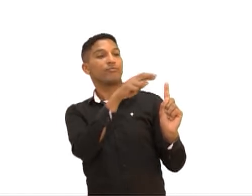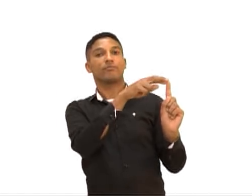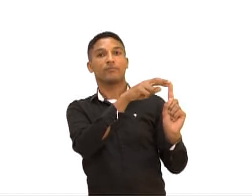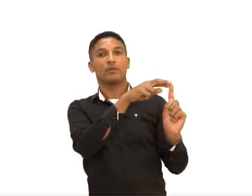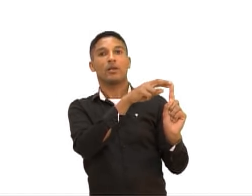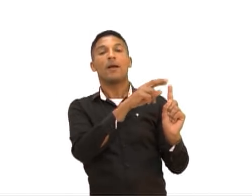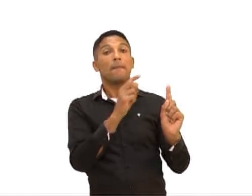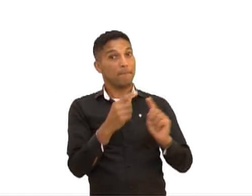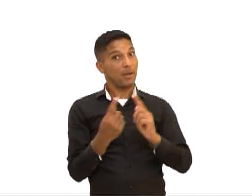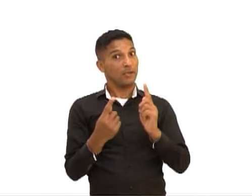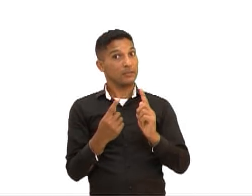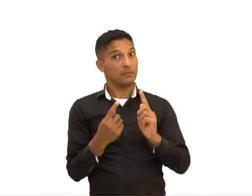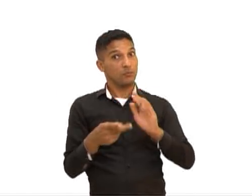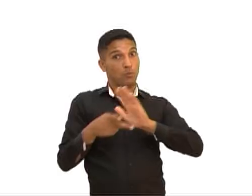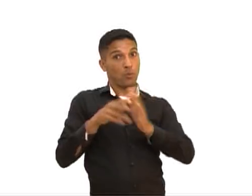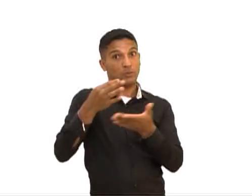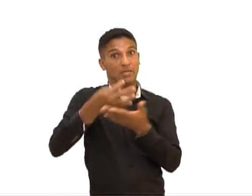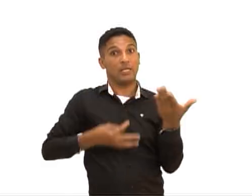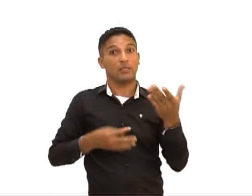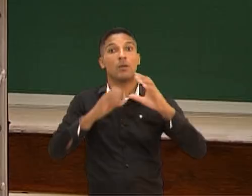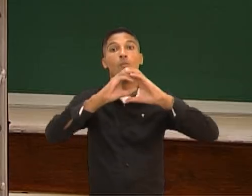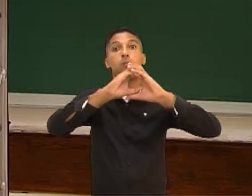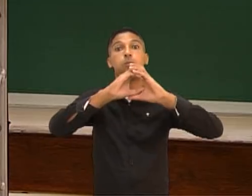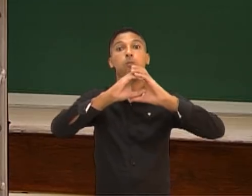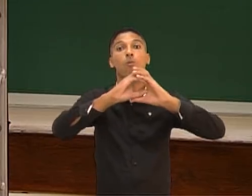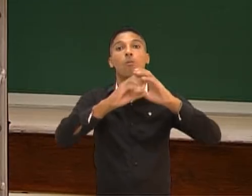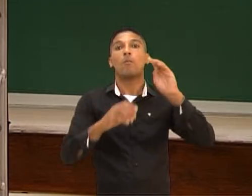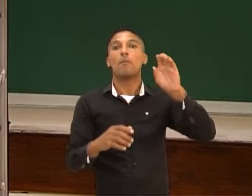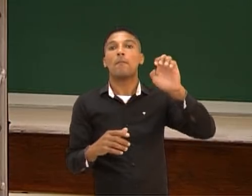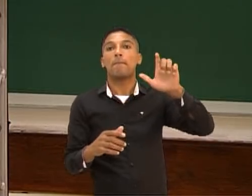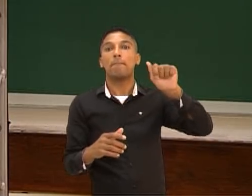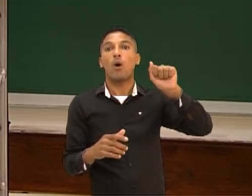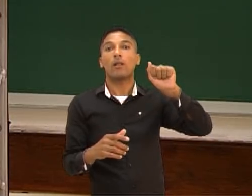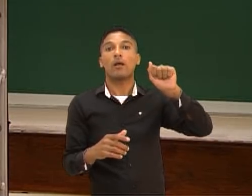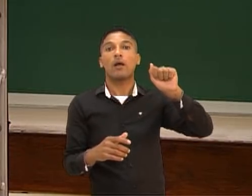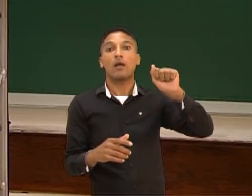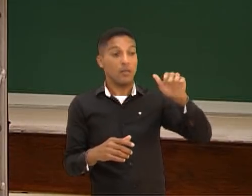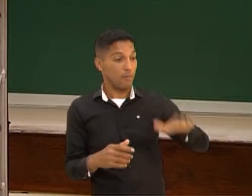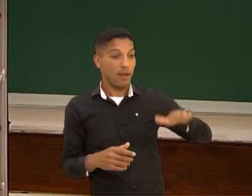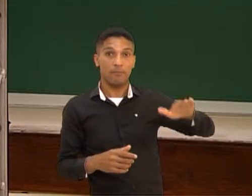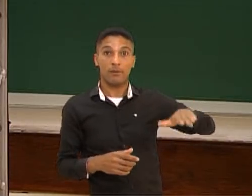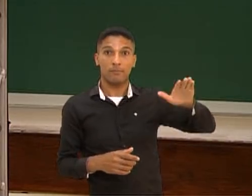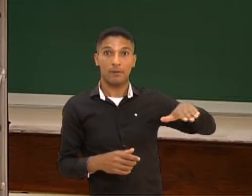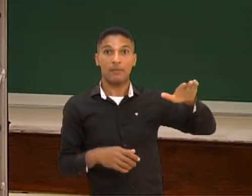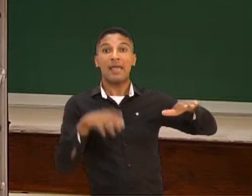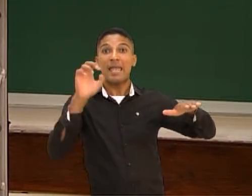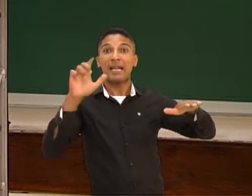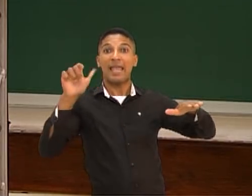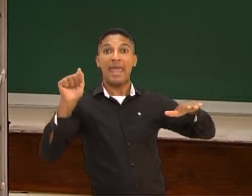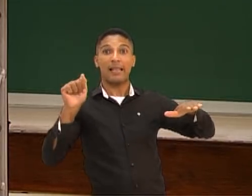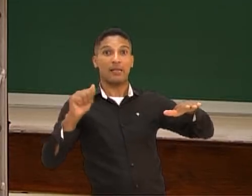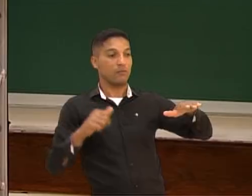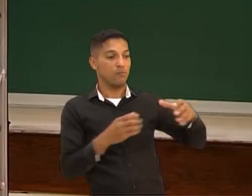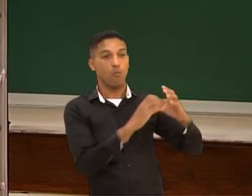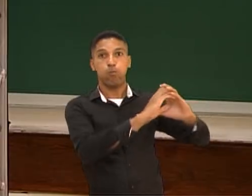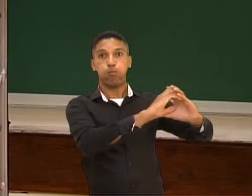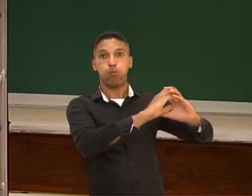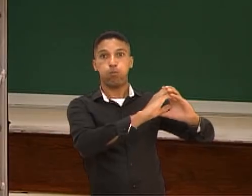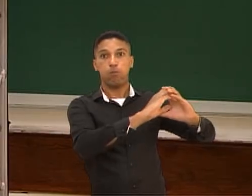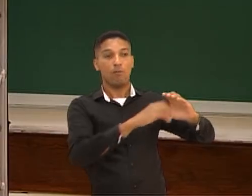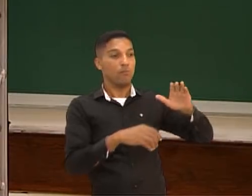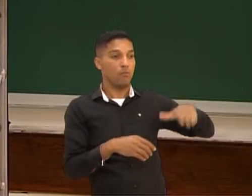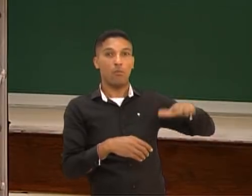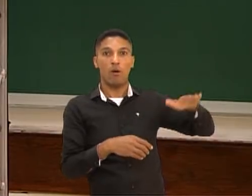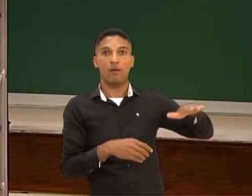basquete, ela é a personagem principal. Esse ela é quem? Já foi mencionado anteriormente no texto? No futebol, ela,